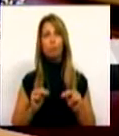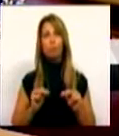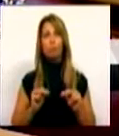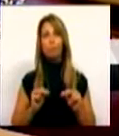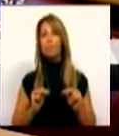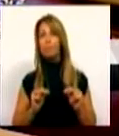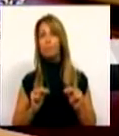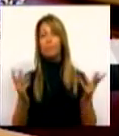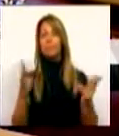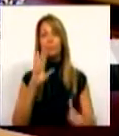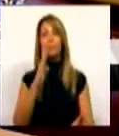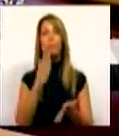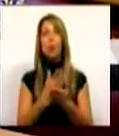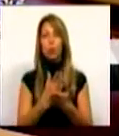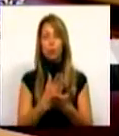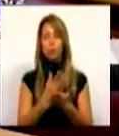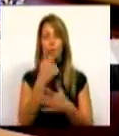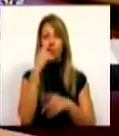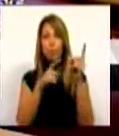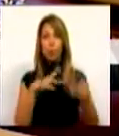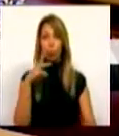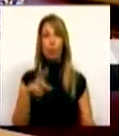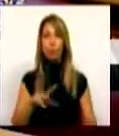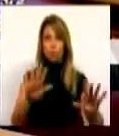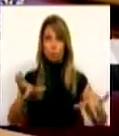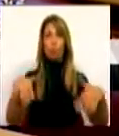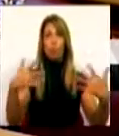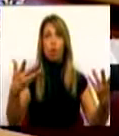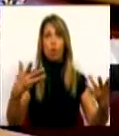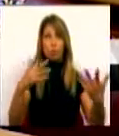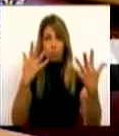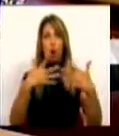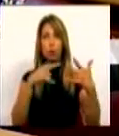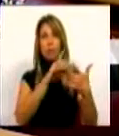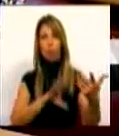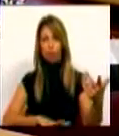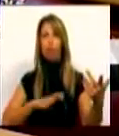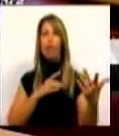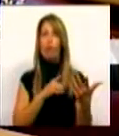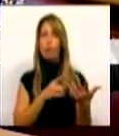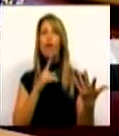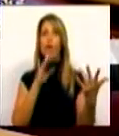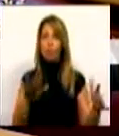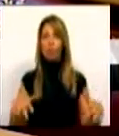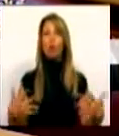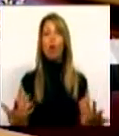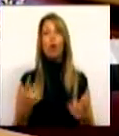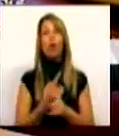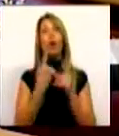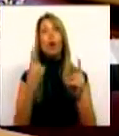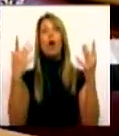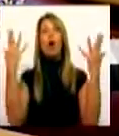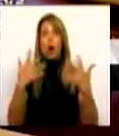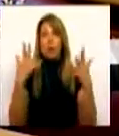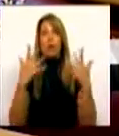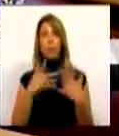Finalmente, os portugueses podem confiar neste orçamento. É um orçamento que corresponde